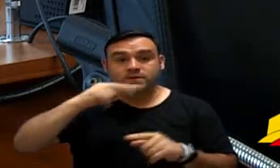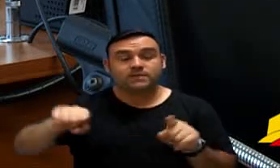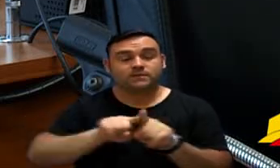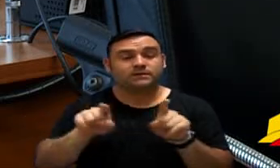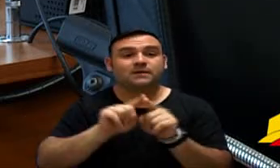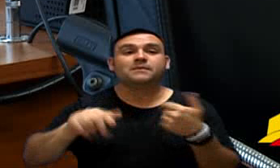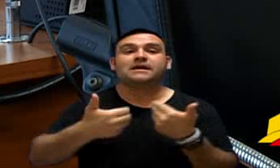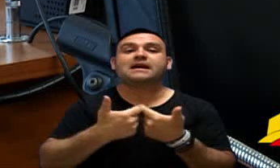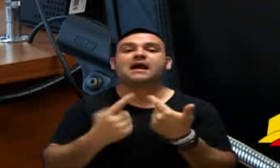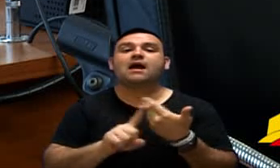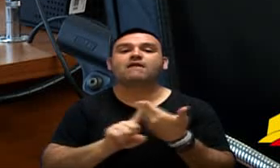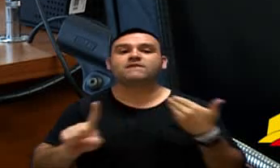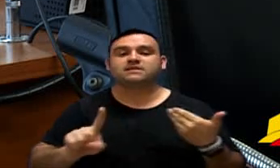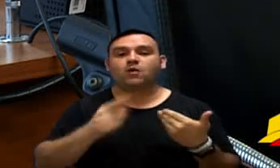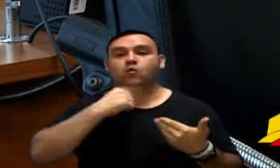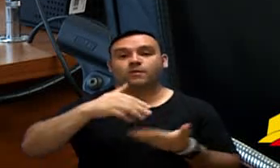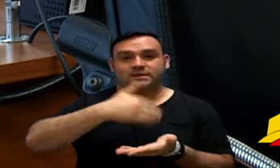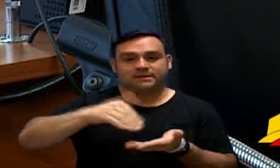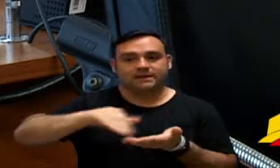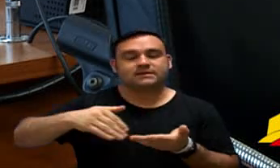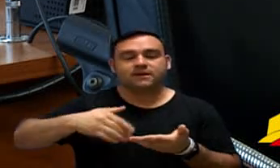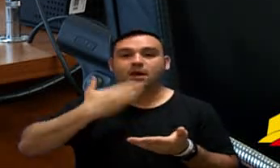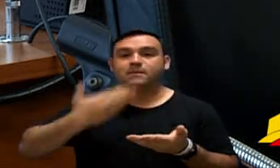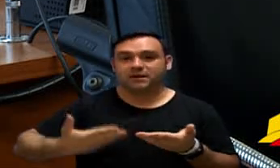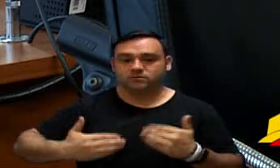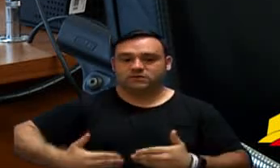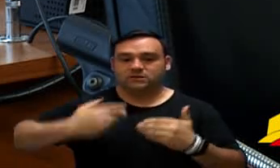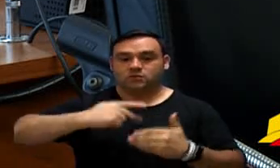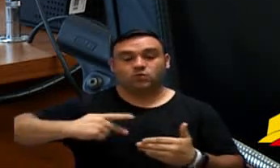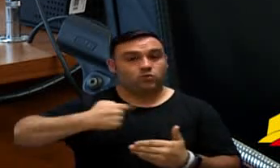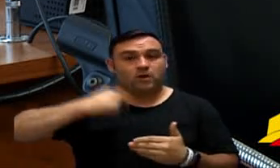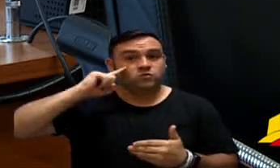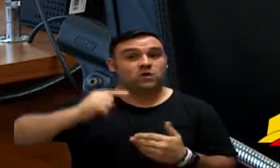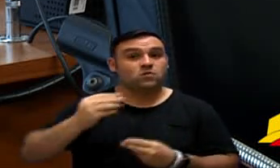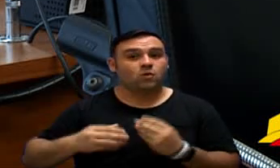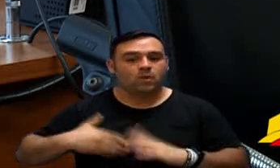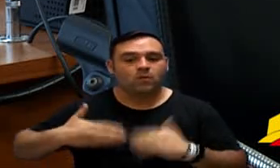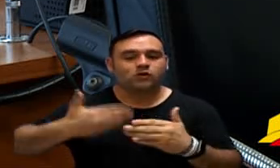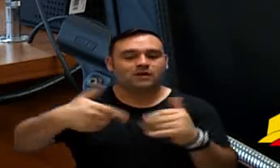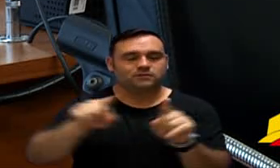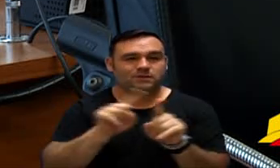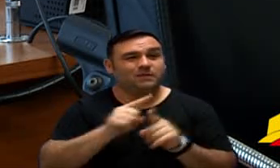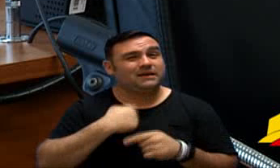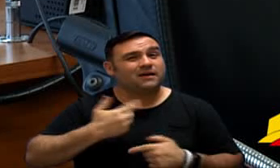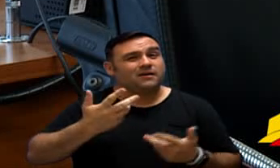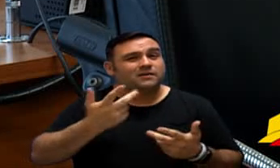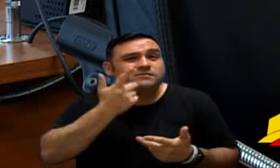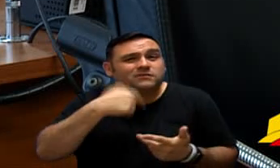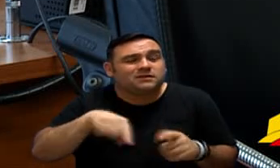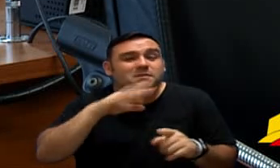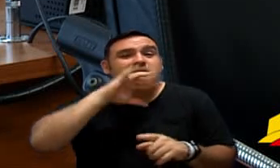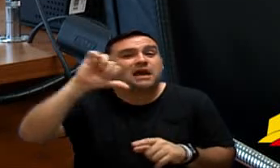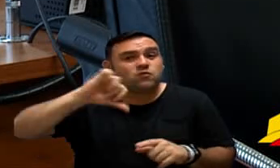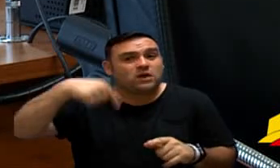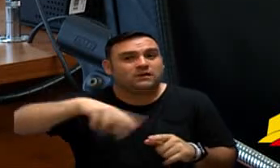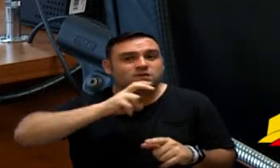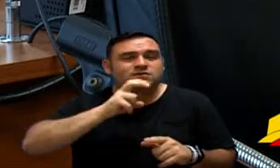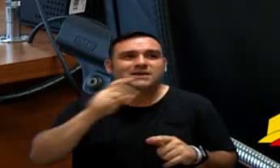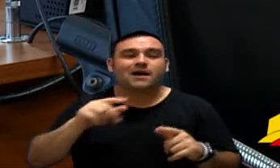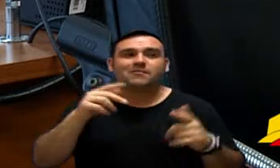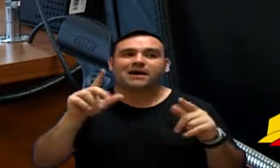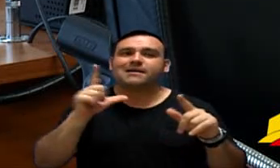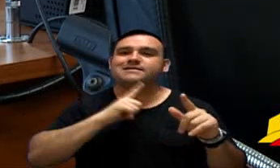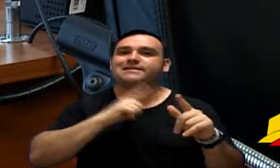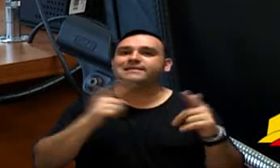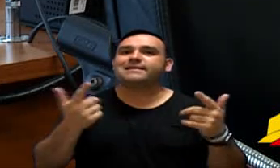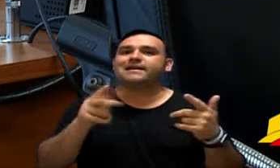afastamento do secretário. Eu não sei como anda isso. Gostaria de dizer que é muito ruim termos na nossa cidade,